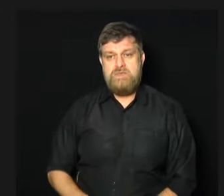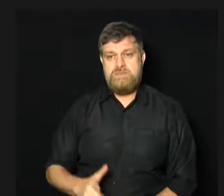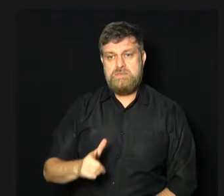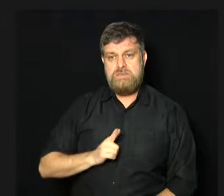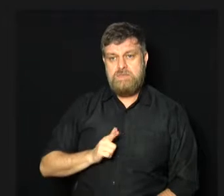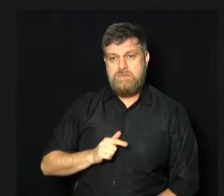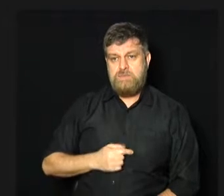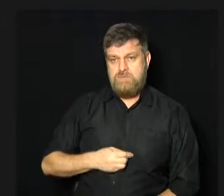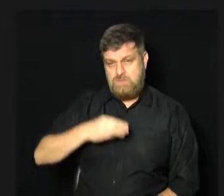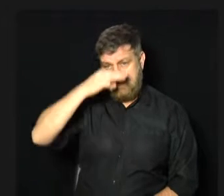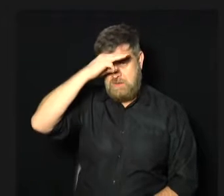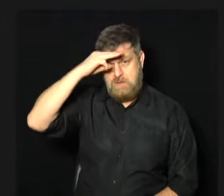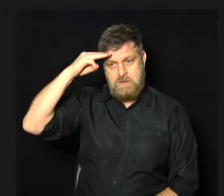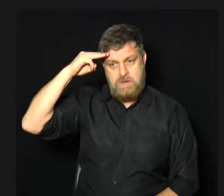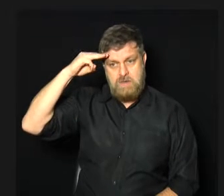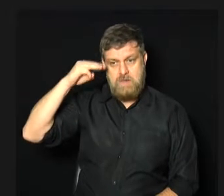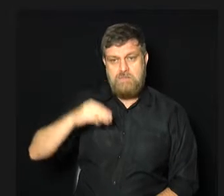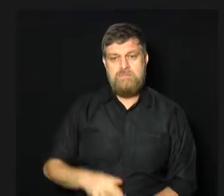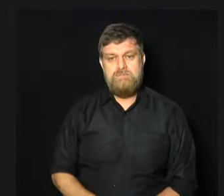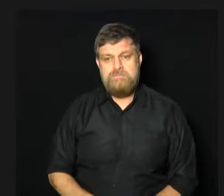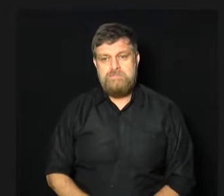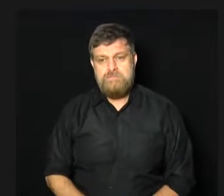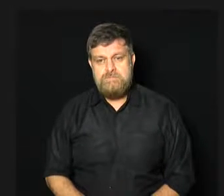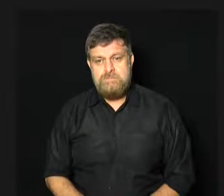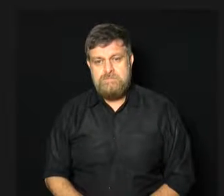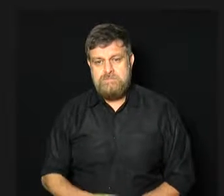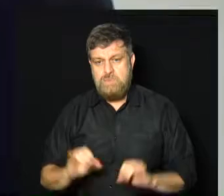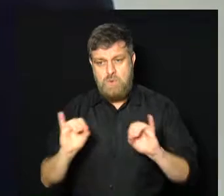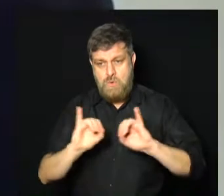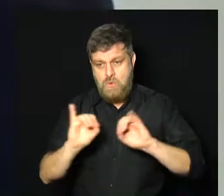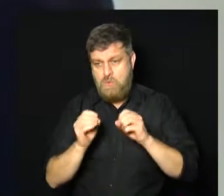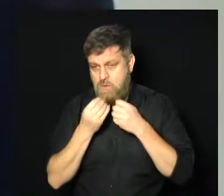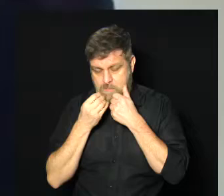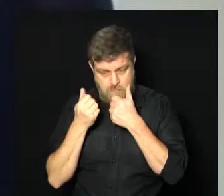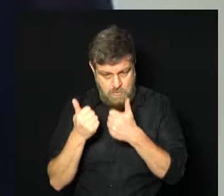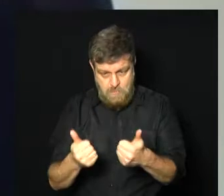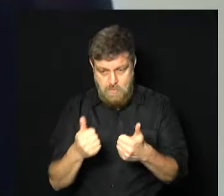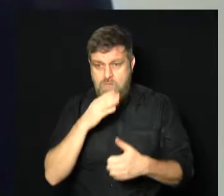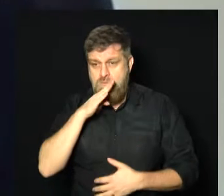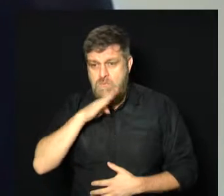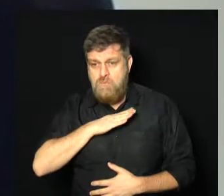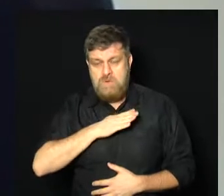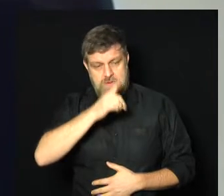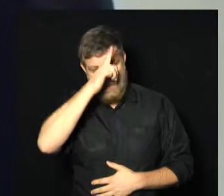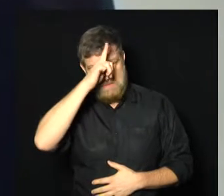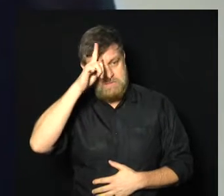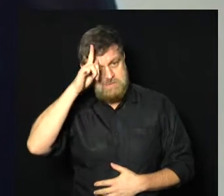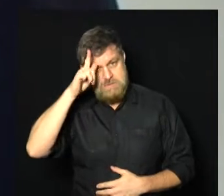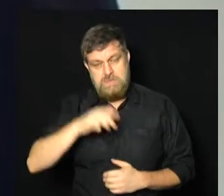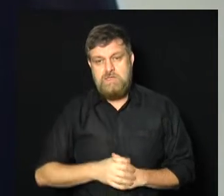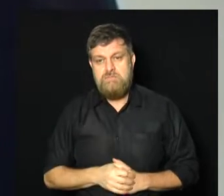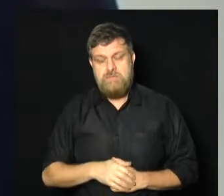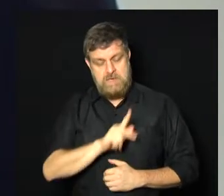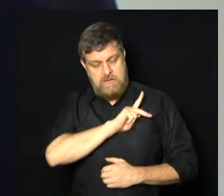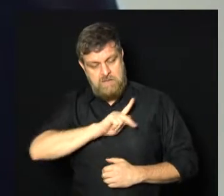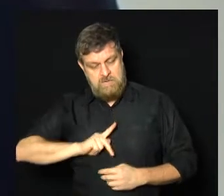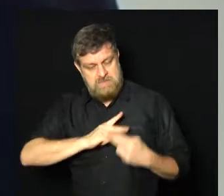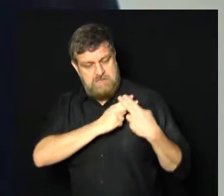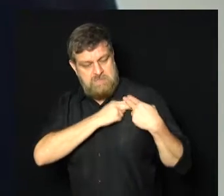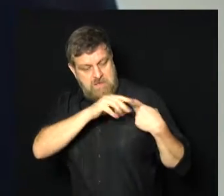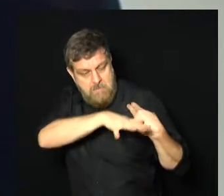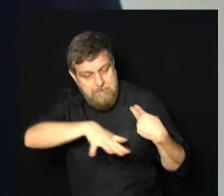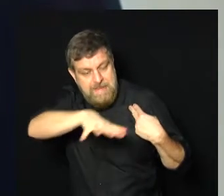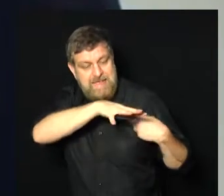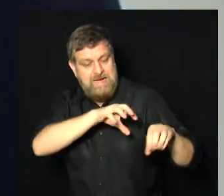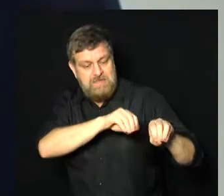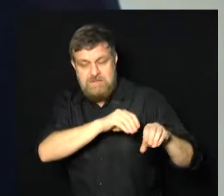Maria Emília. Vereadora? Oi, boa tarde. Boa tarde, Gustavo, presidente da Comissão de Educação. Boa